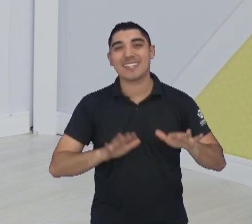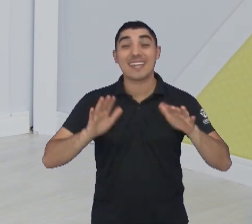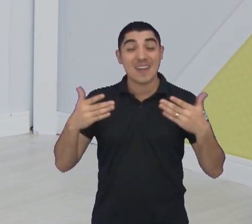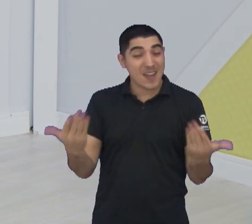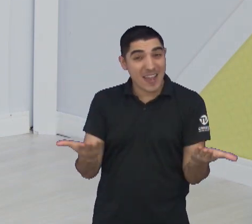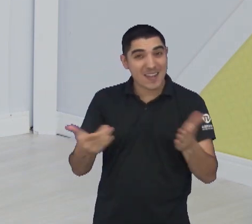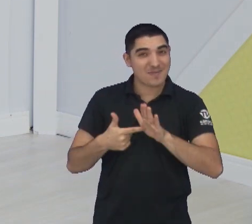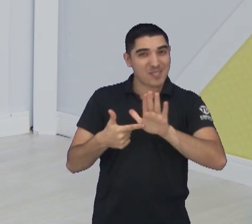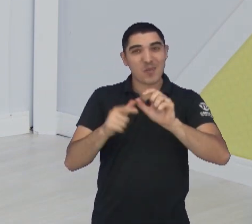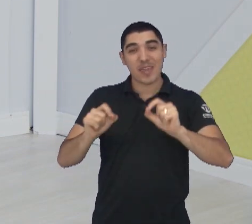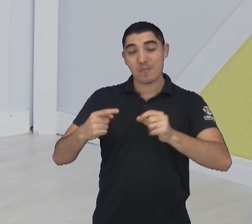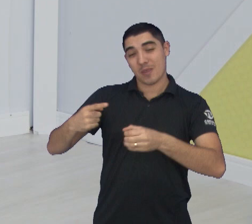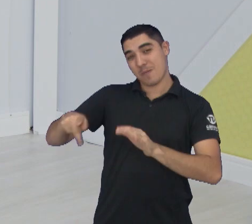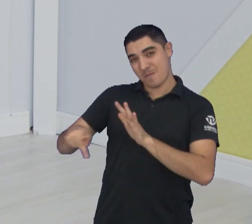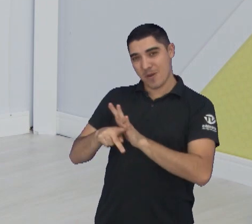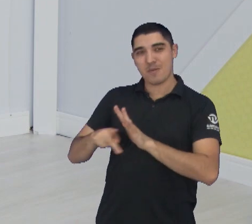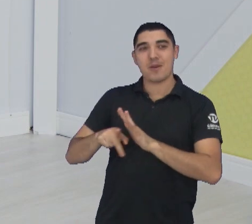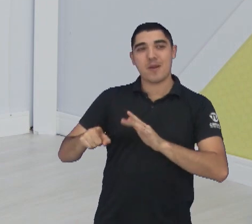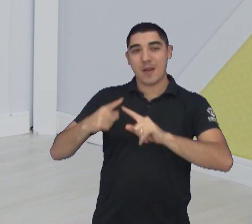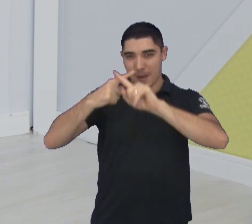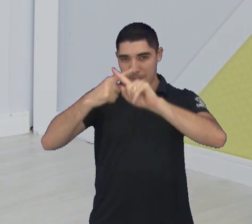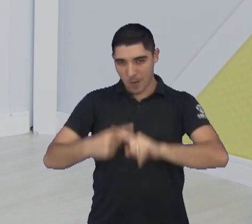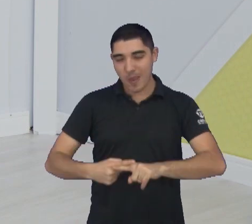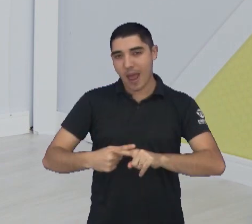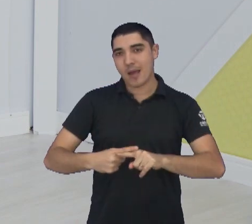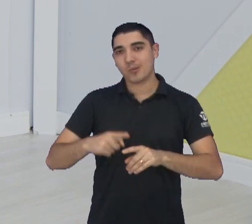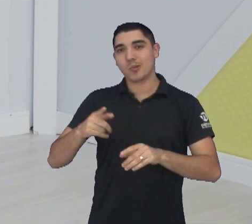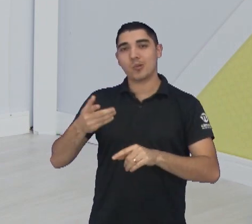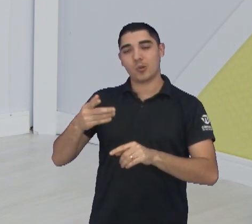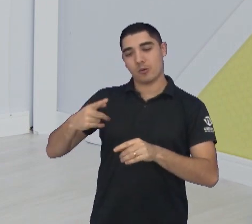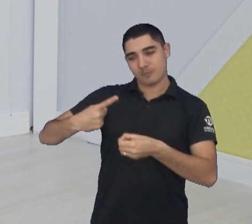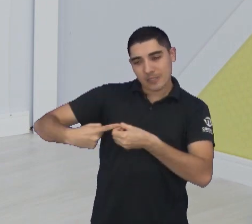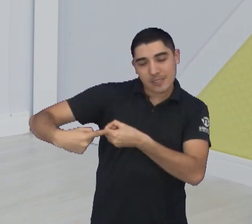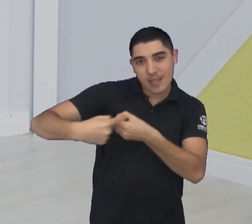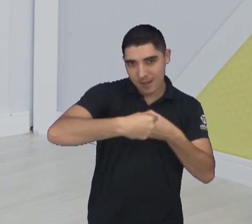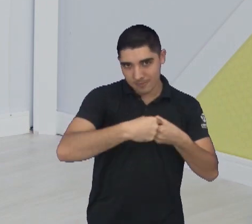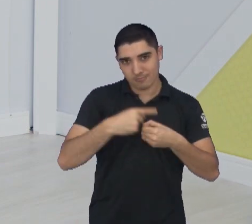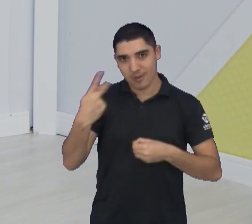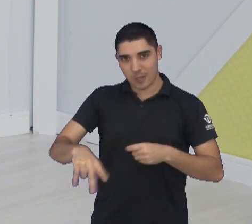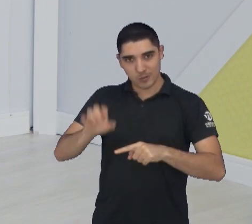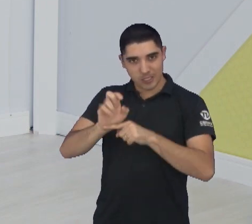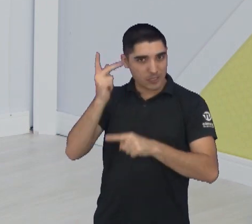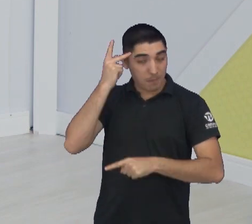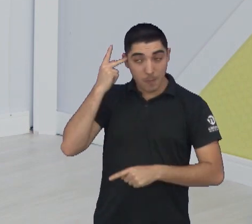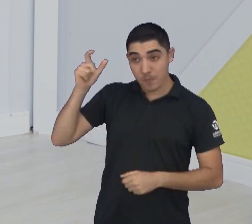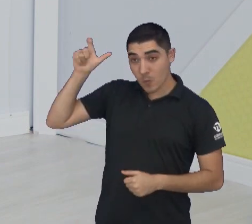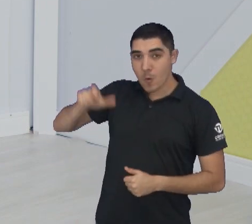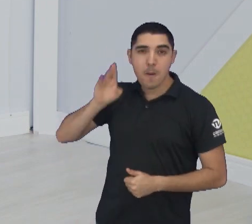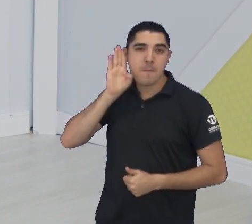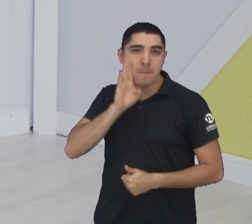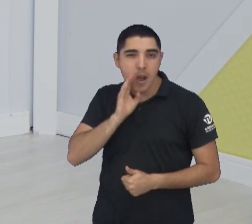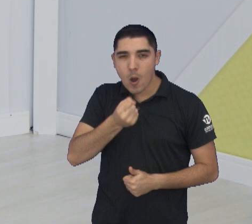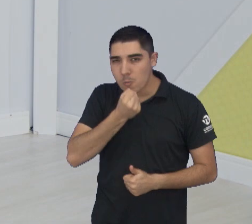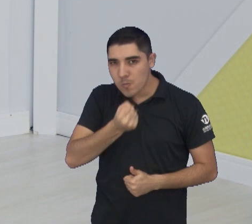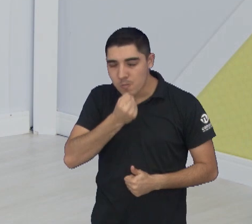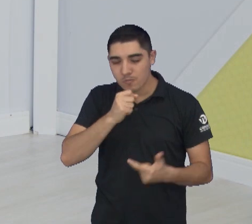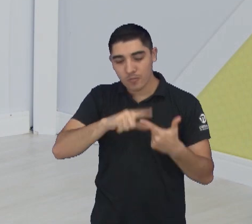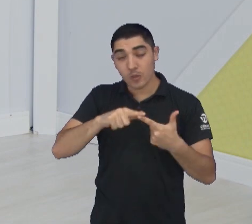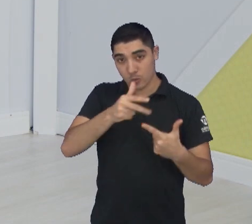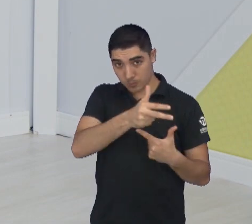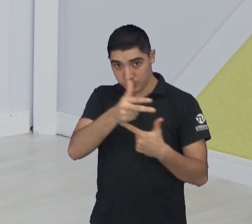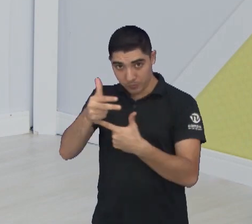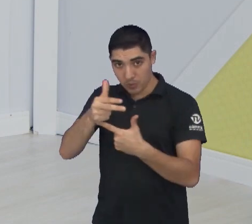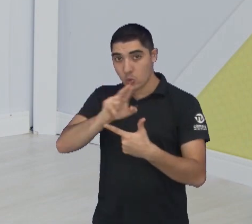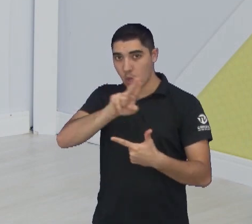de Jogos Abertos do Interior. O nosso repórter sempre alegre, solerte, o nosso querido Paulo Ricardo e o cinegrafista Sérgio